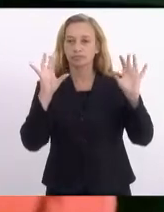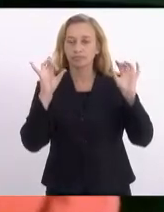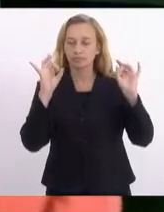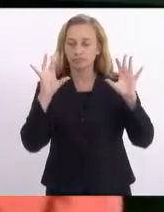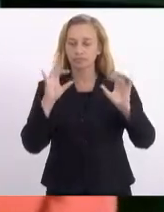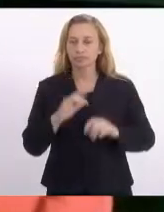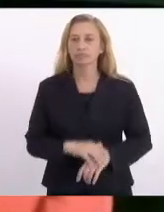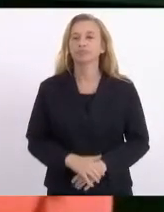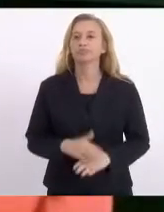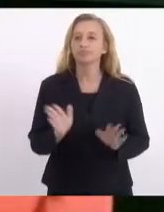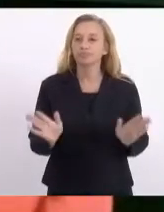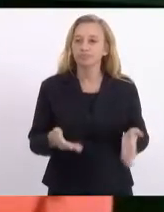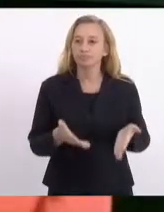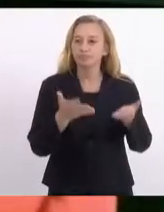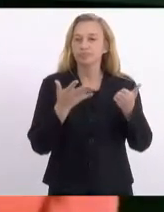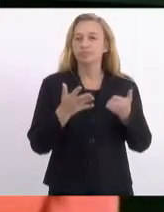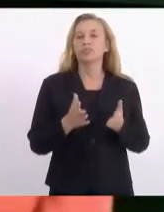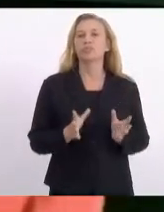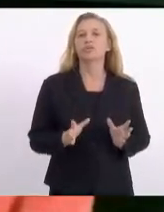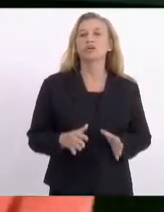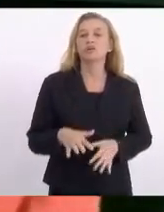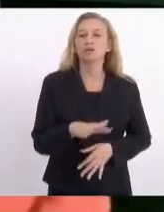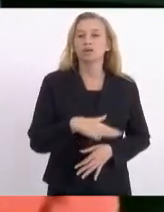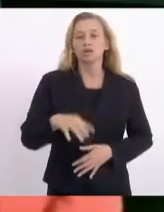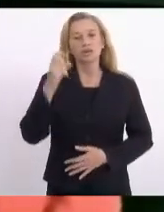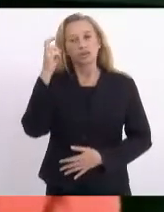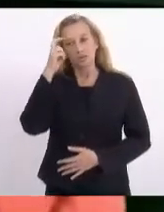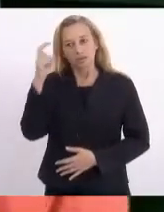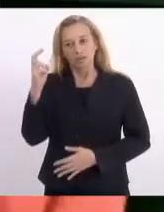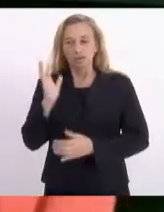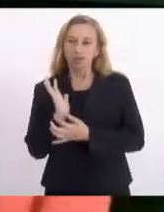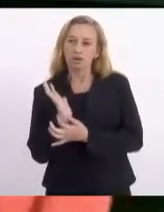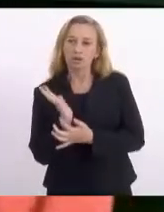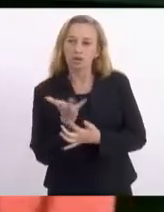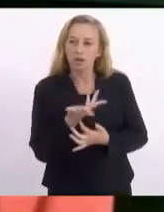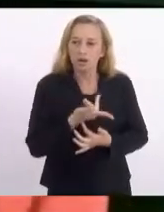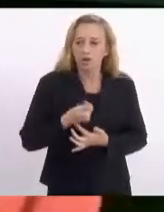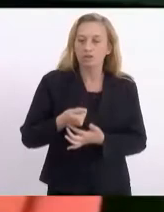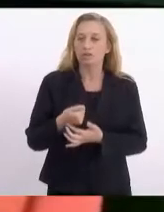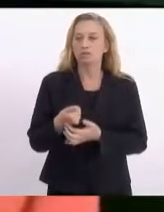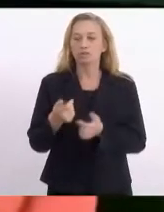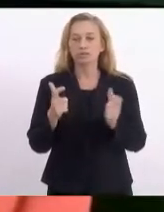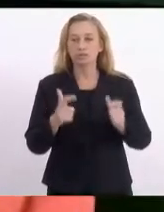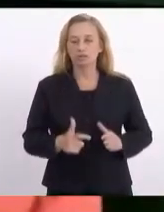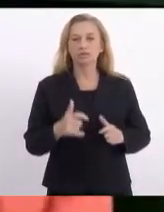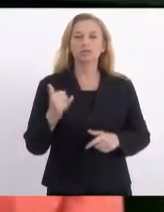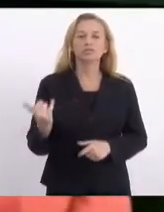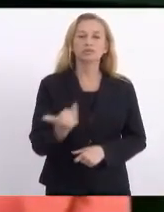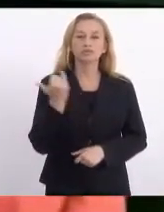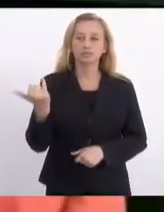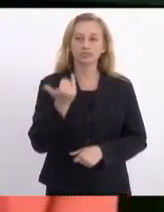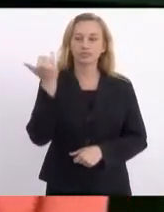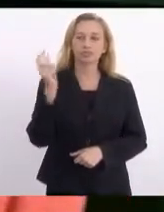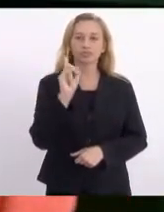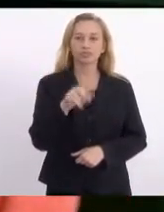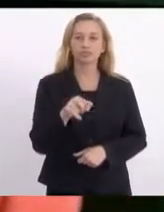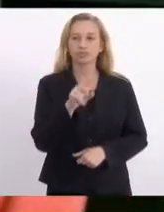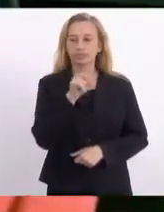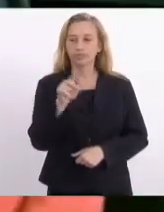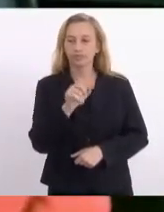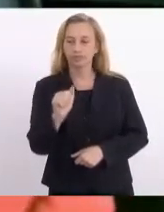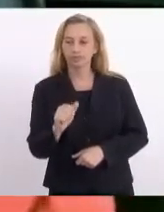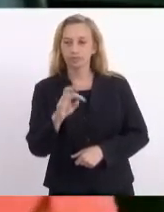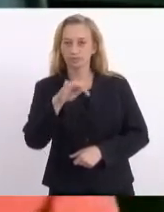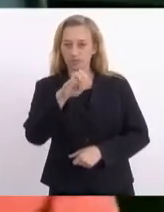grandes iniciativas no campo da cultura, da arte, numa região tão importante que é a Zona Norte e a